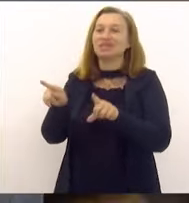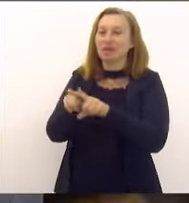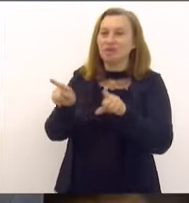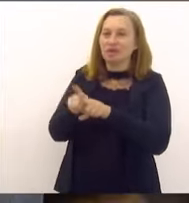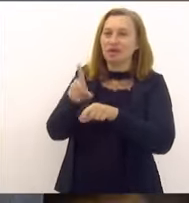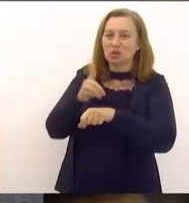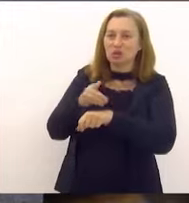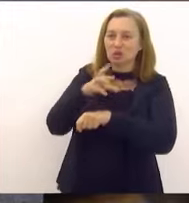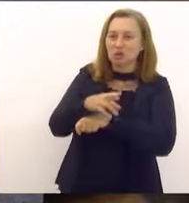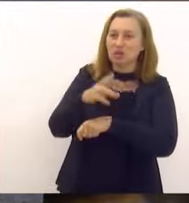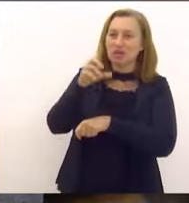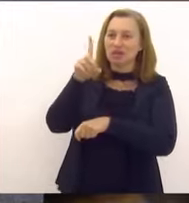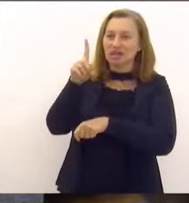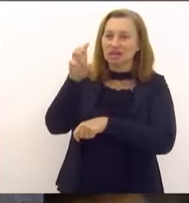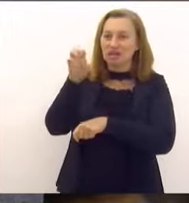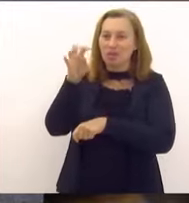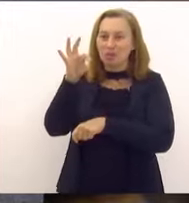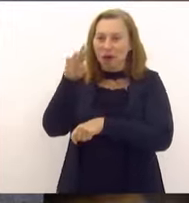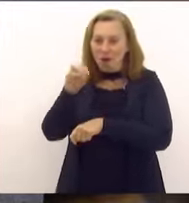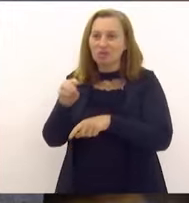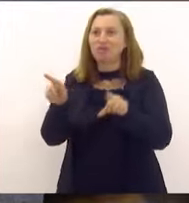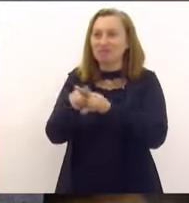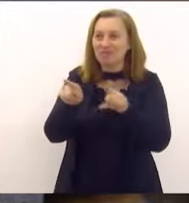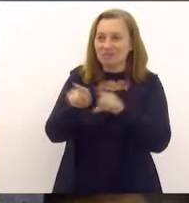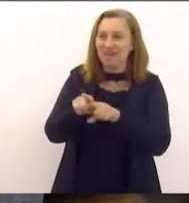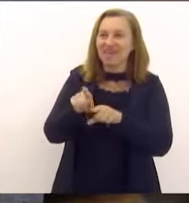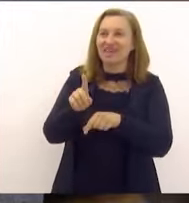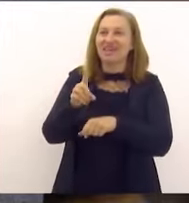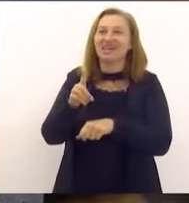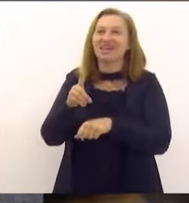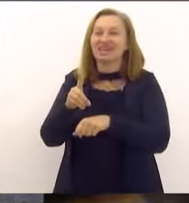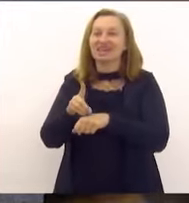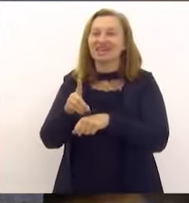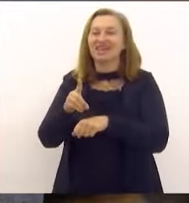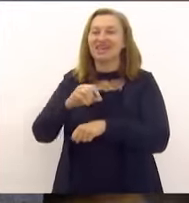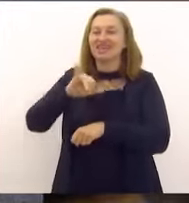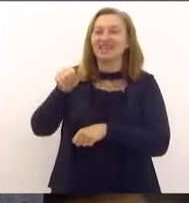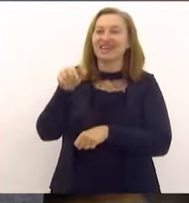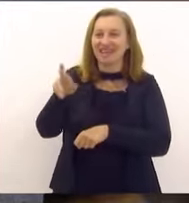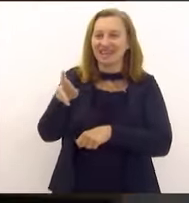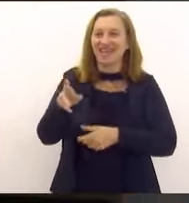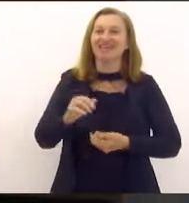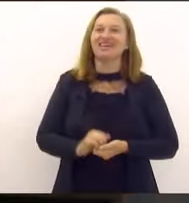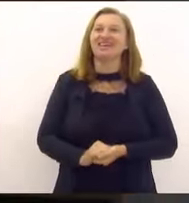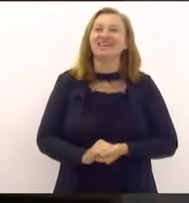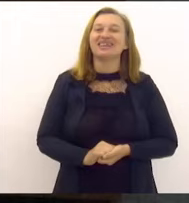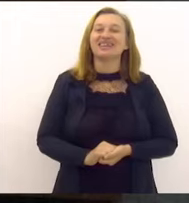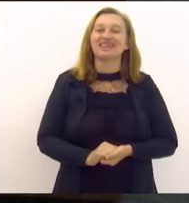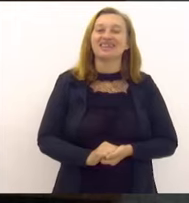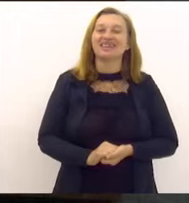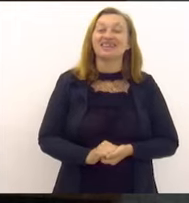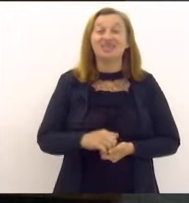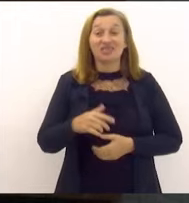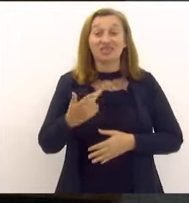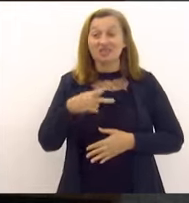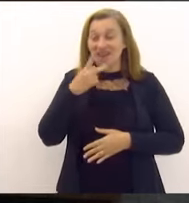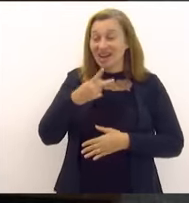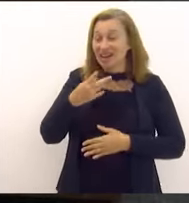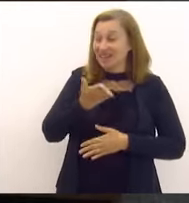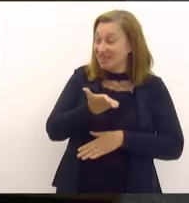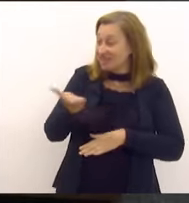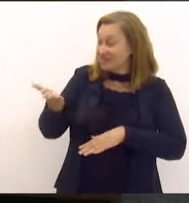Doutor Deodalto também. Jair também é médico prático lá em Itapiruna, sei muitos anos. E dizer que esses